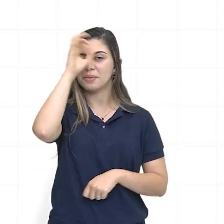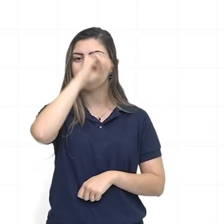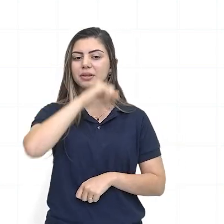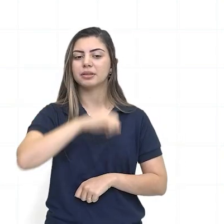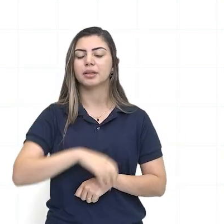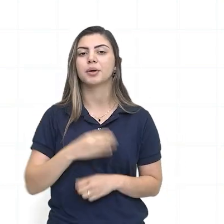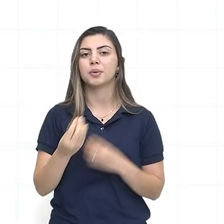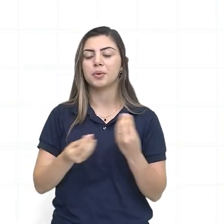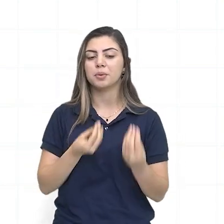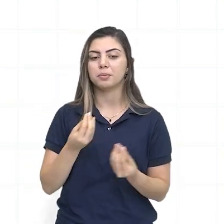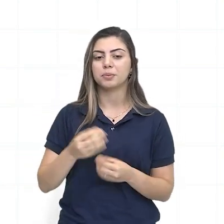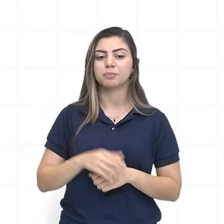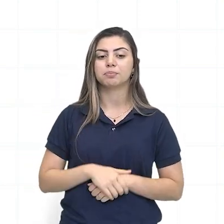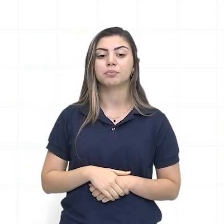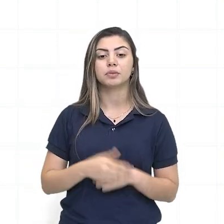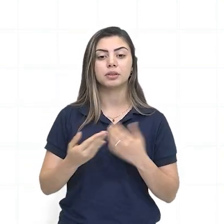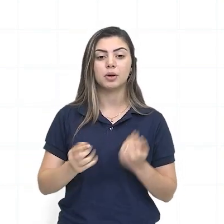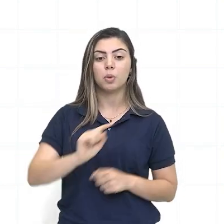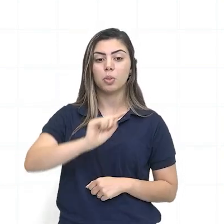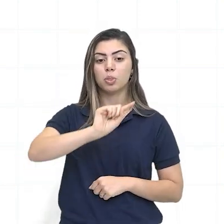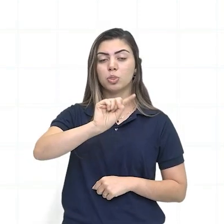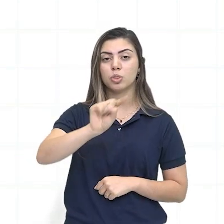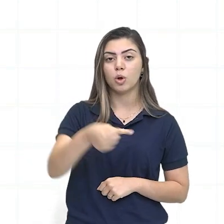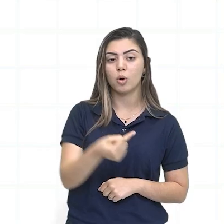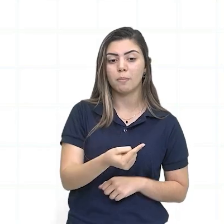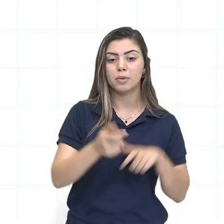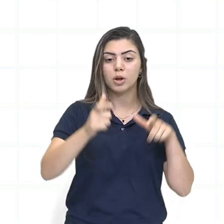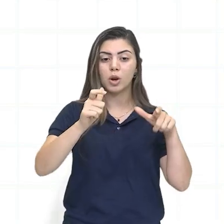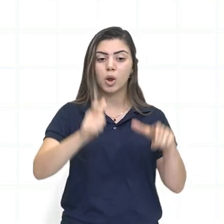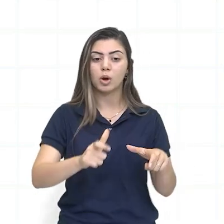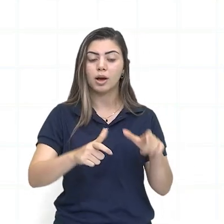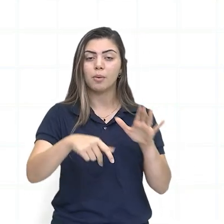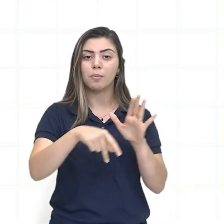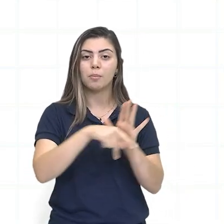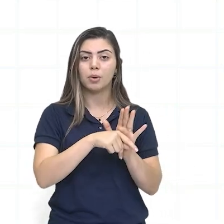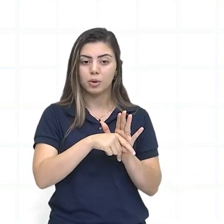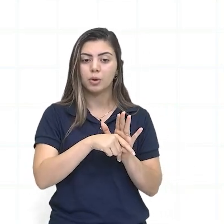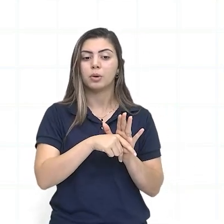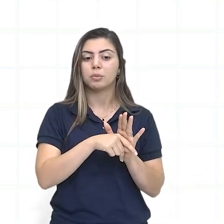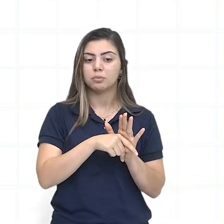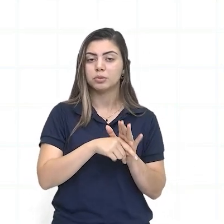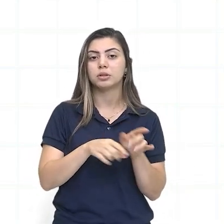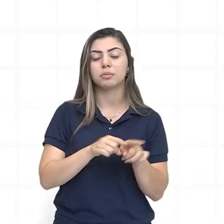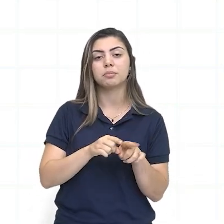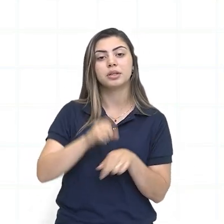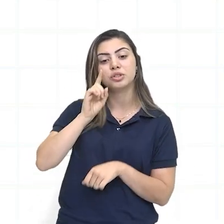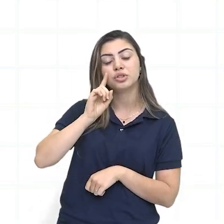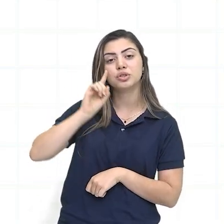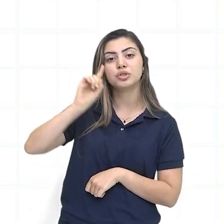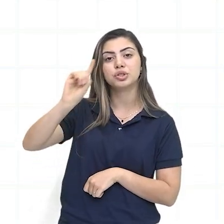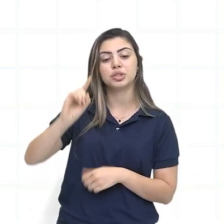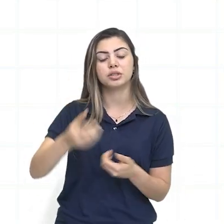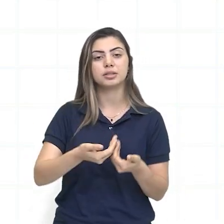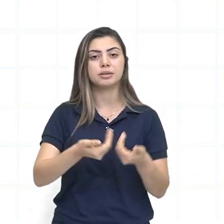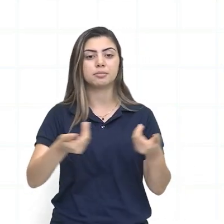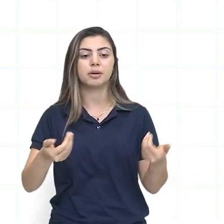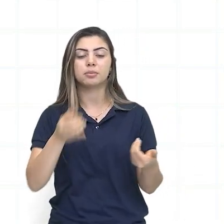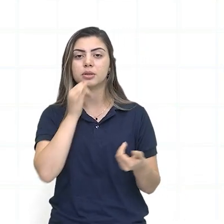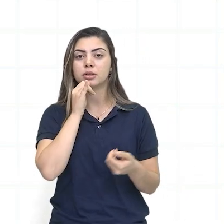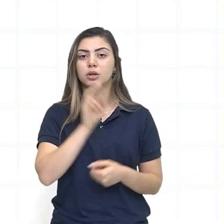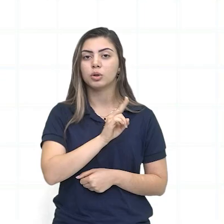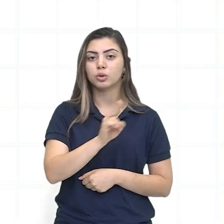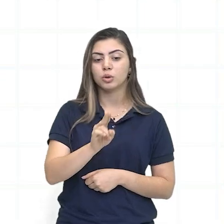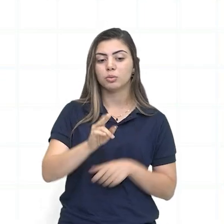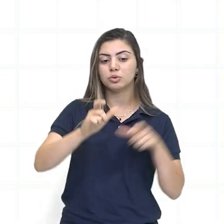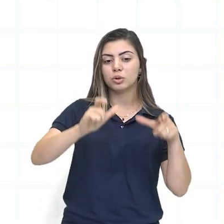Você separa pela vírgula o nome do lugar, o topônimo, nas datas. Então, eu tenho o nome de um